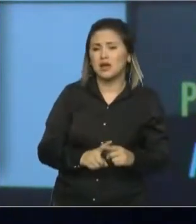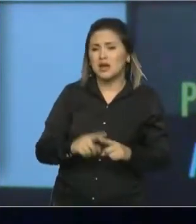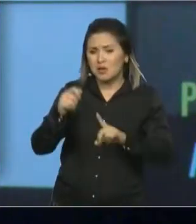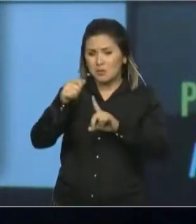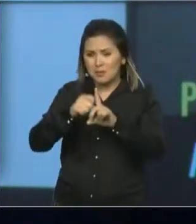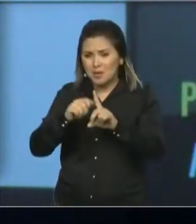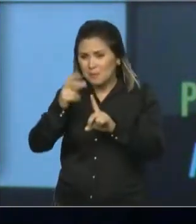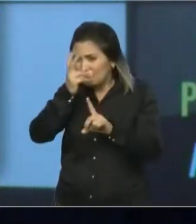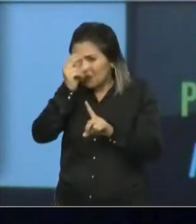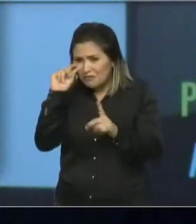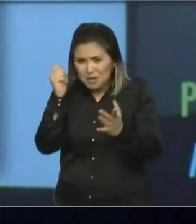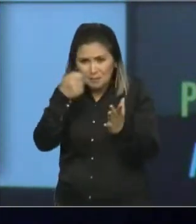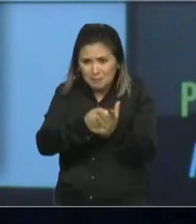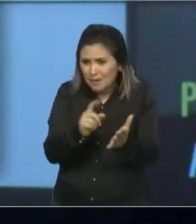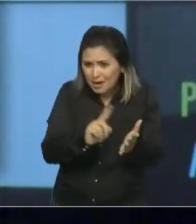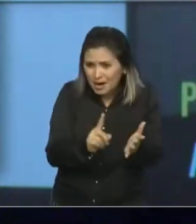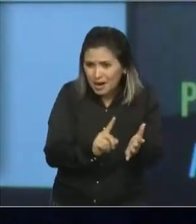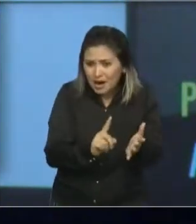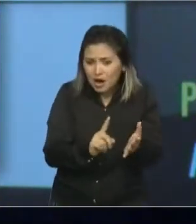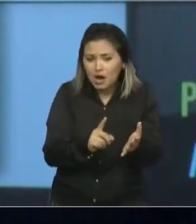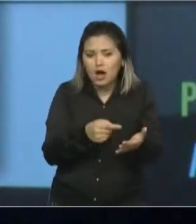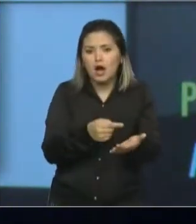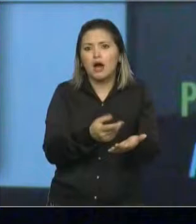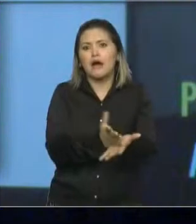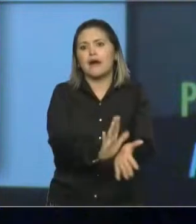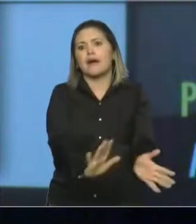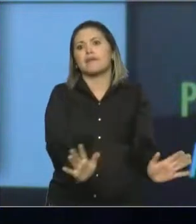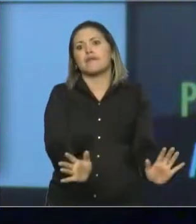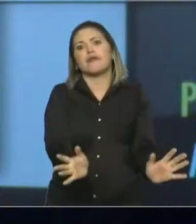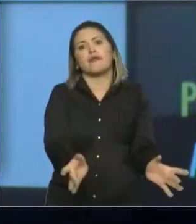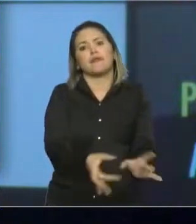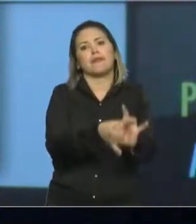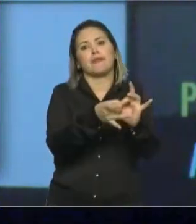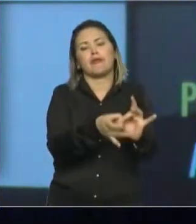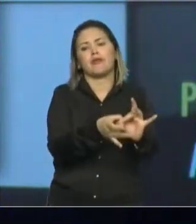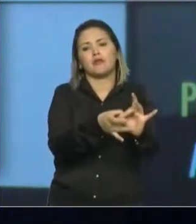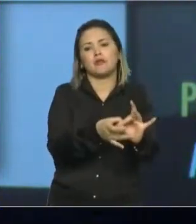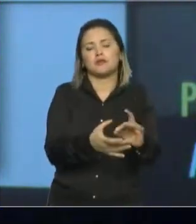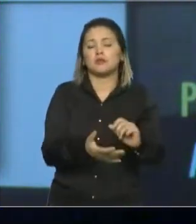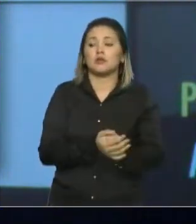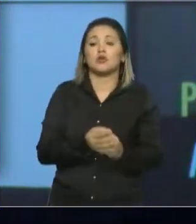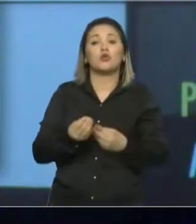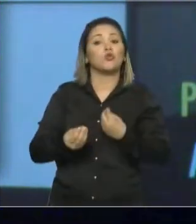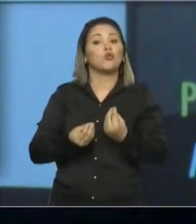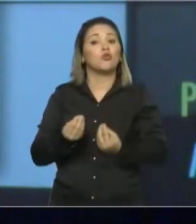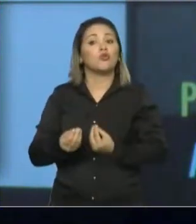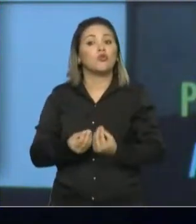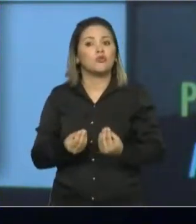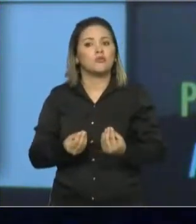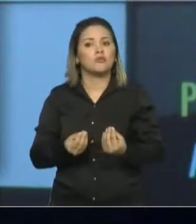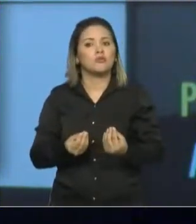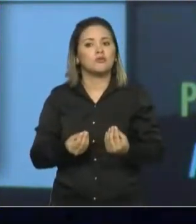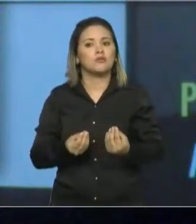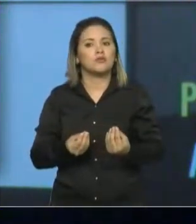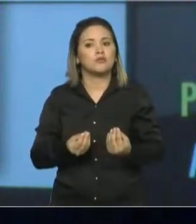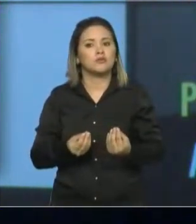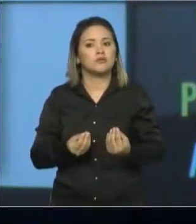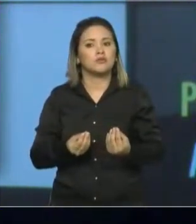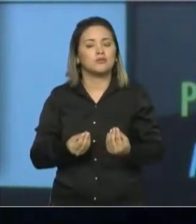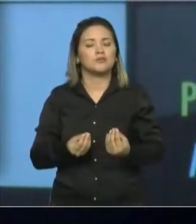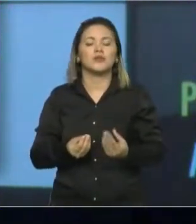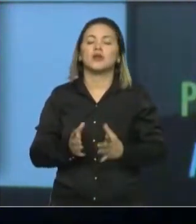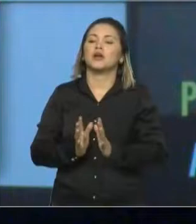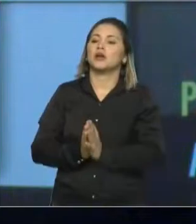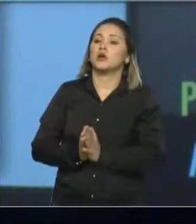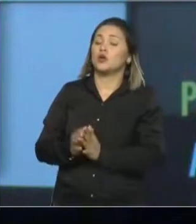Como é que faz? Faz da seguinte forma: o município não faz o repasse para o consórcio. O repasse